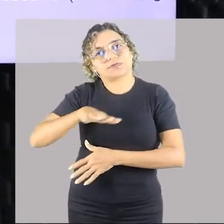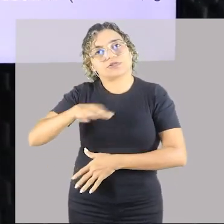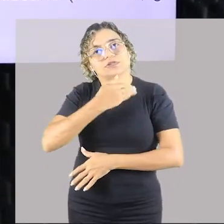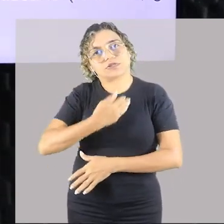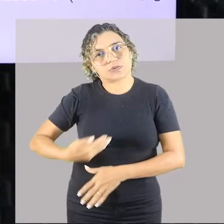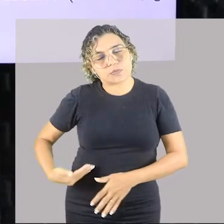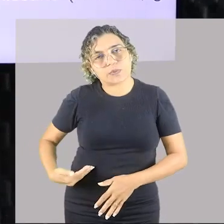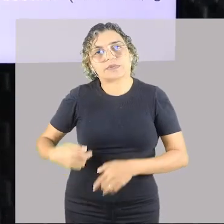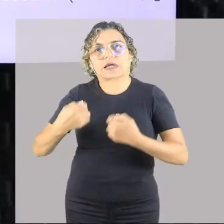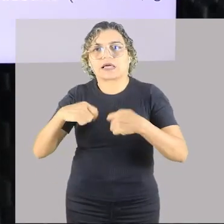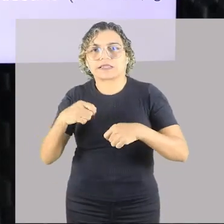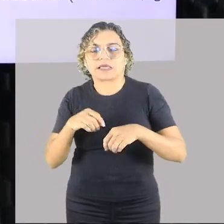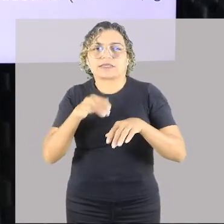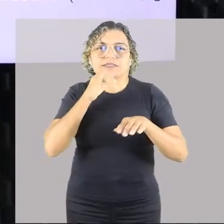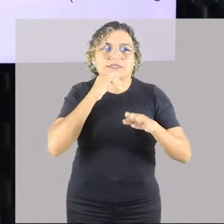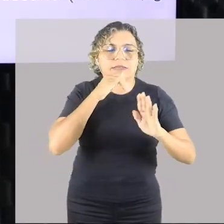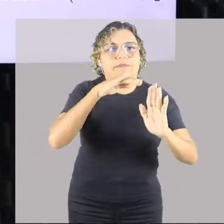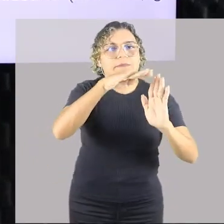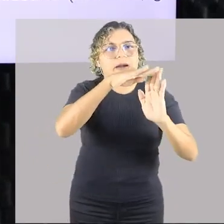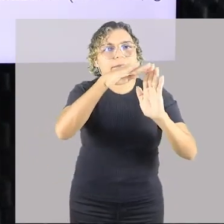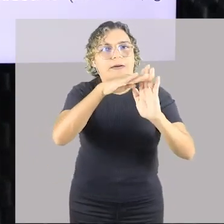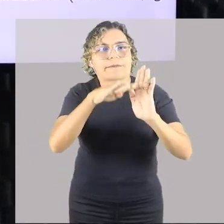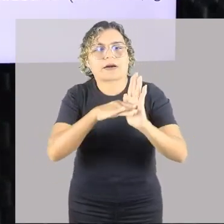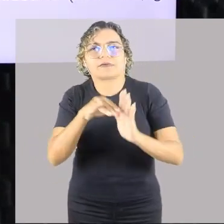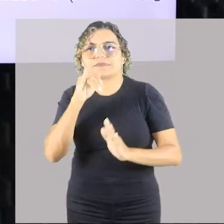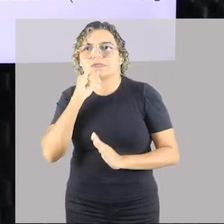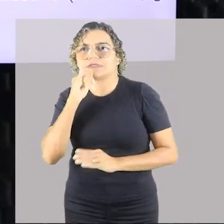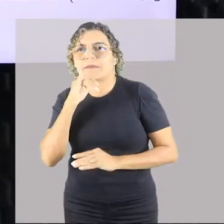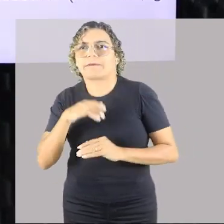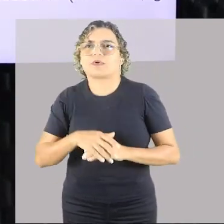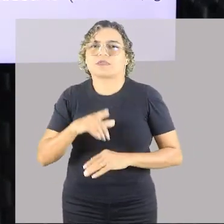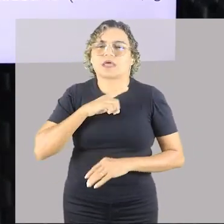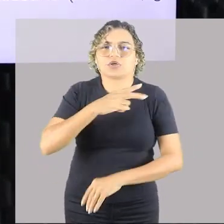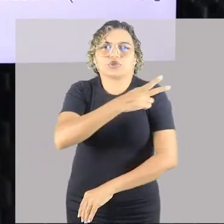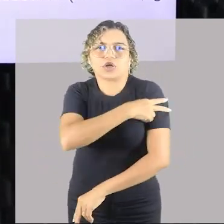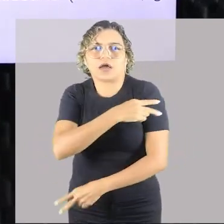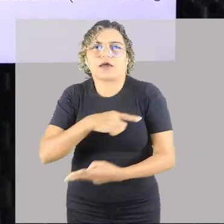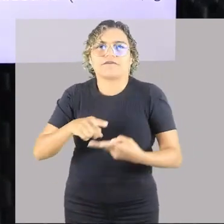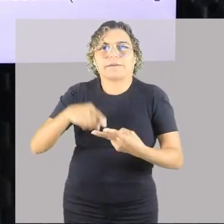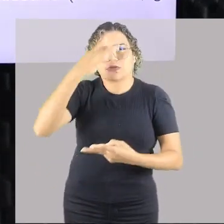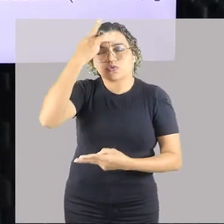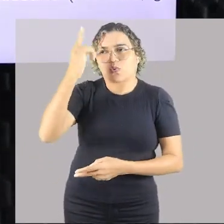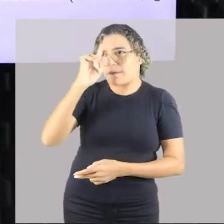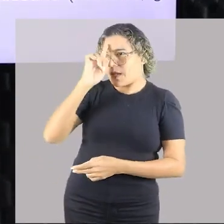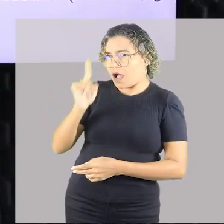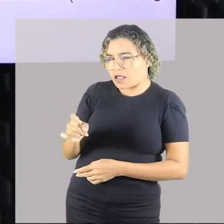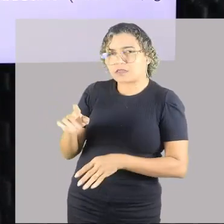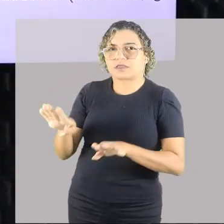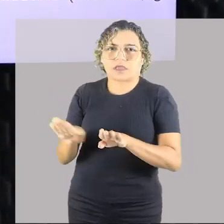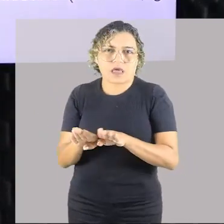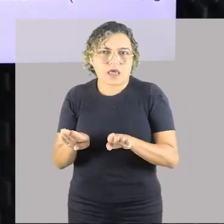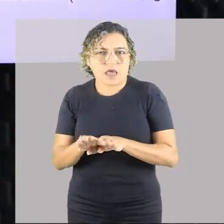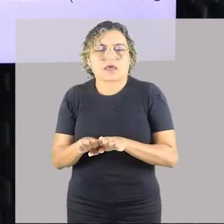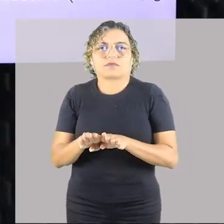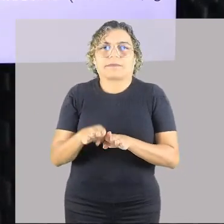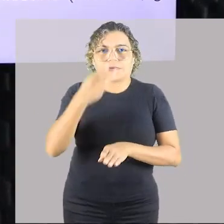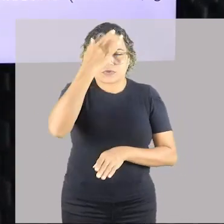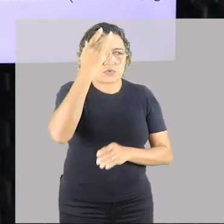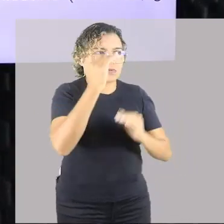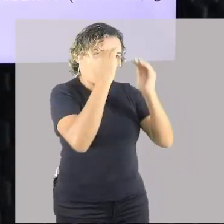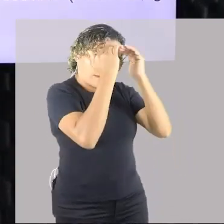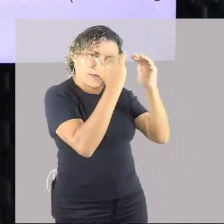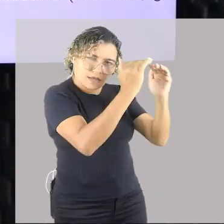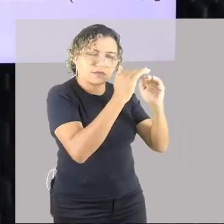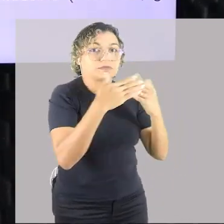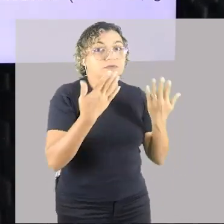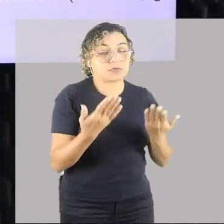hierarquia, sobretudo em todas as estruturas, né? Há hierarquia, chefes e subordinados o tempo todo. Mas